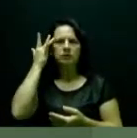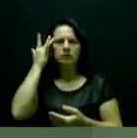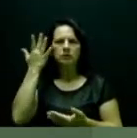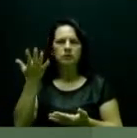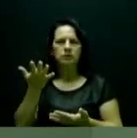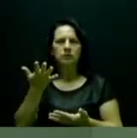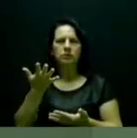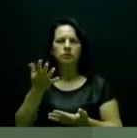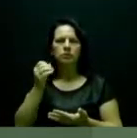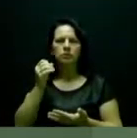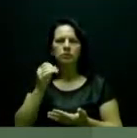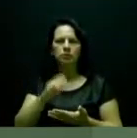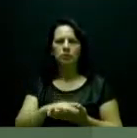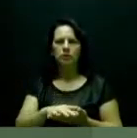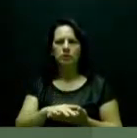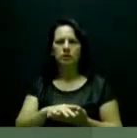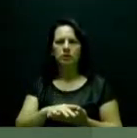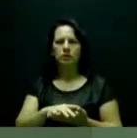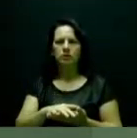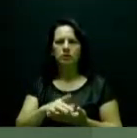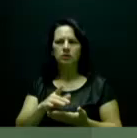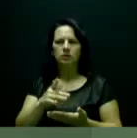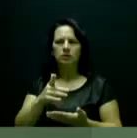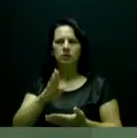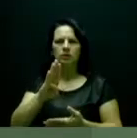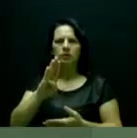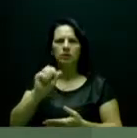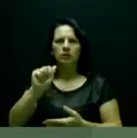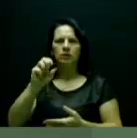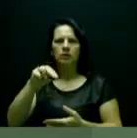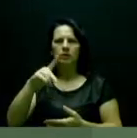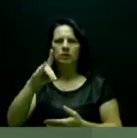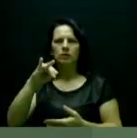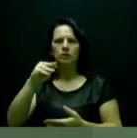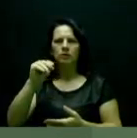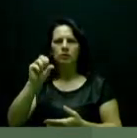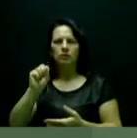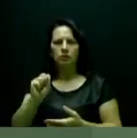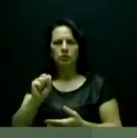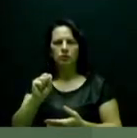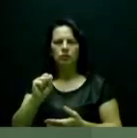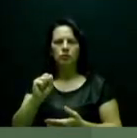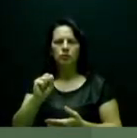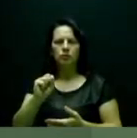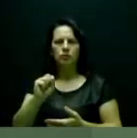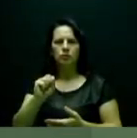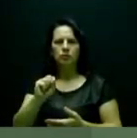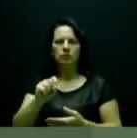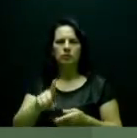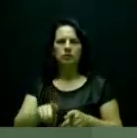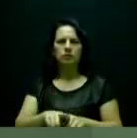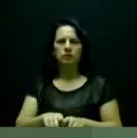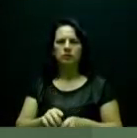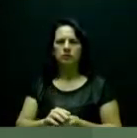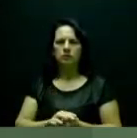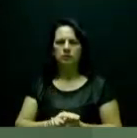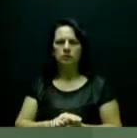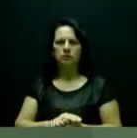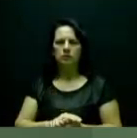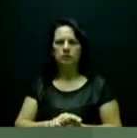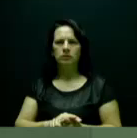virtuais, não teria outra nomenclatura a não ser bandidos